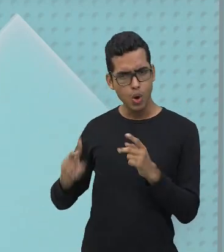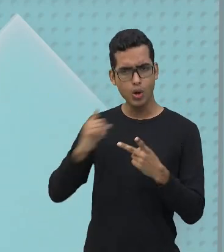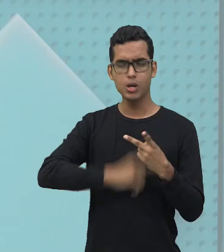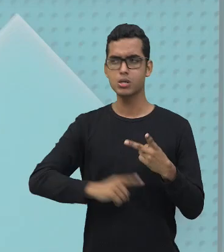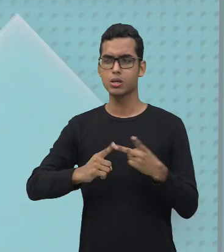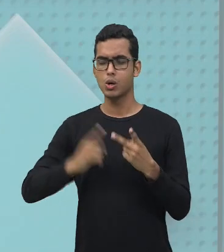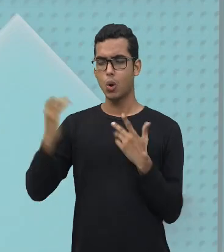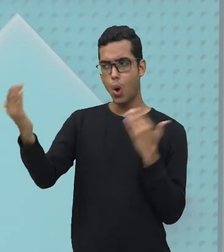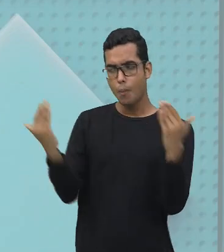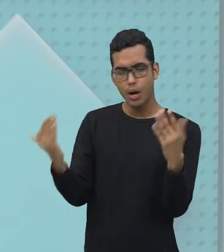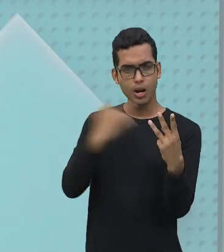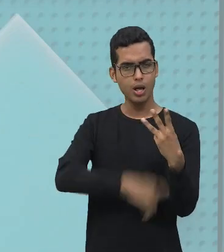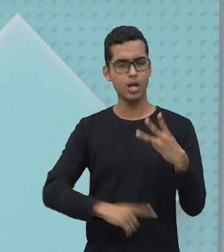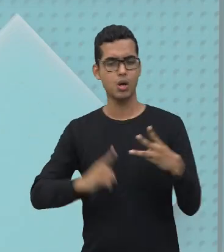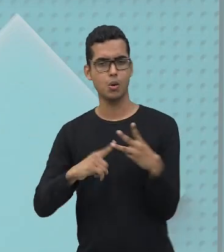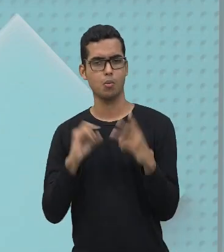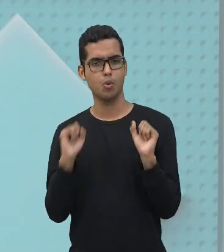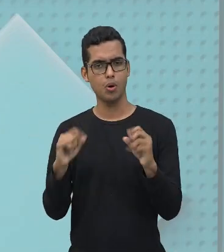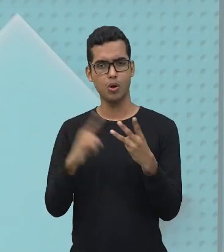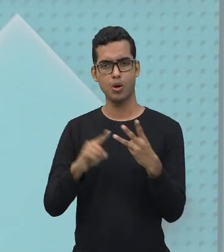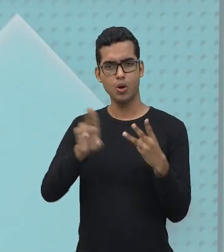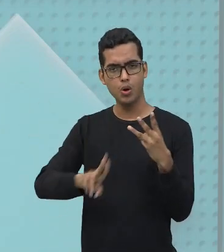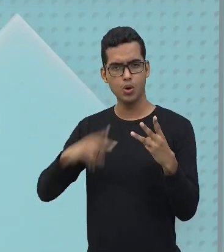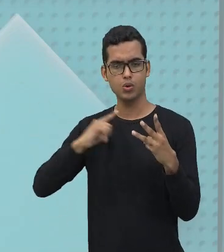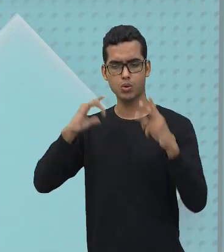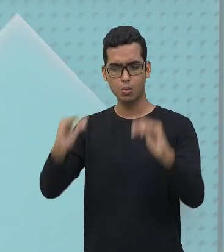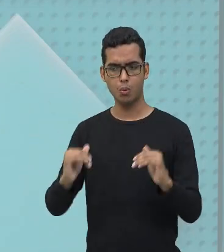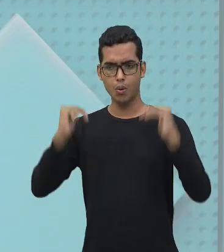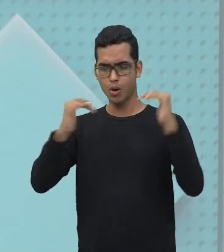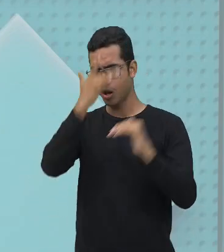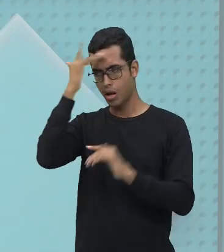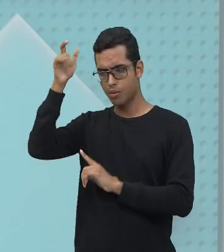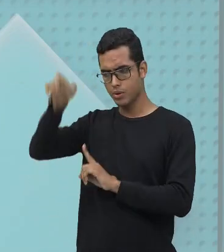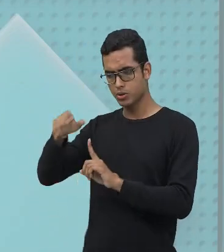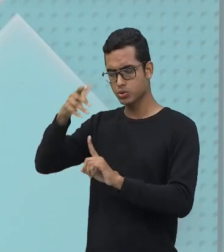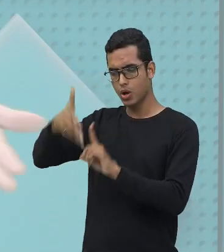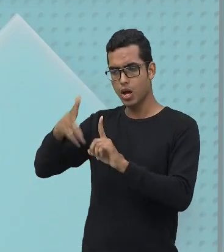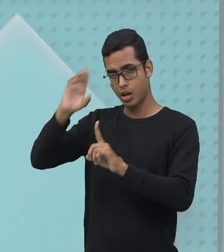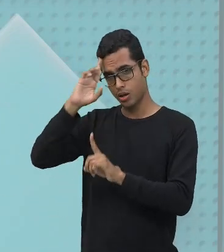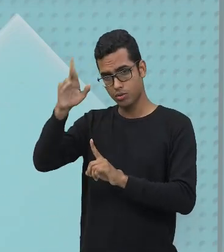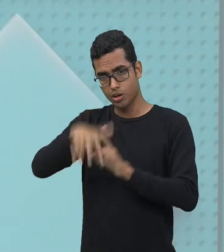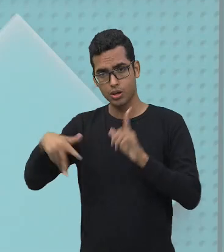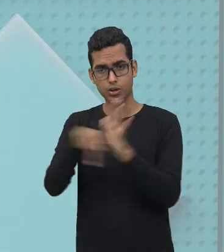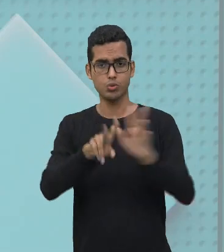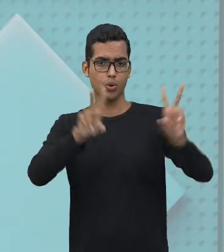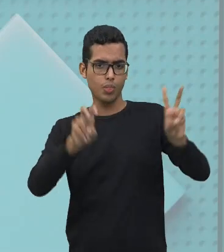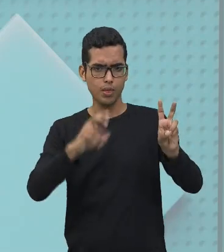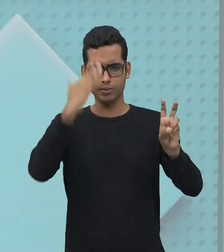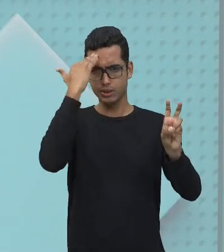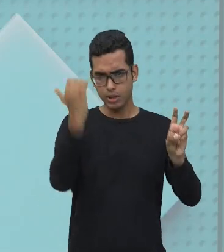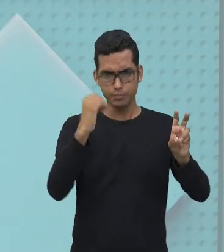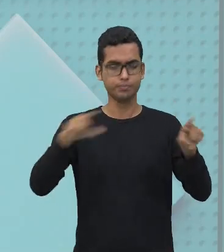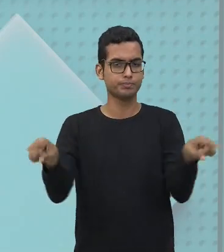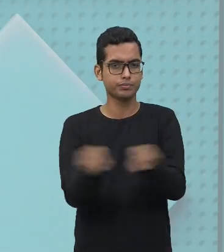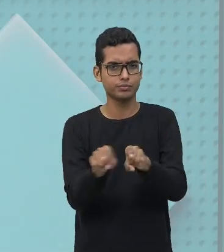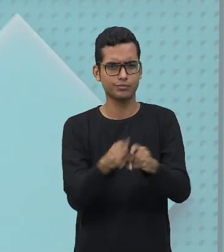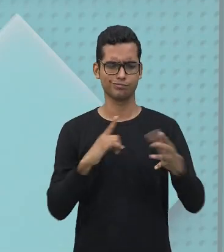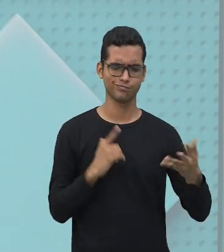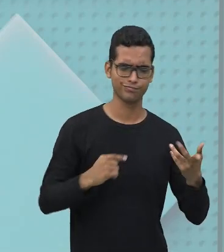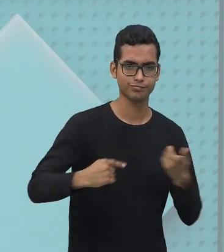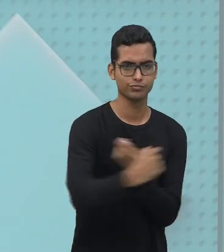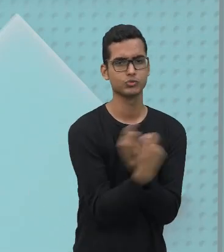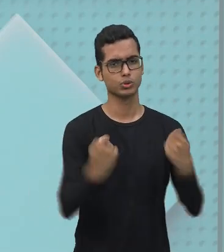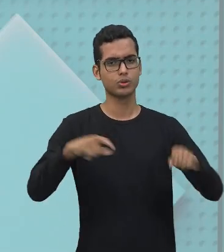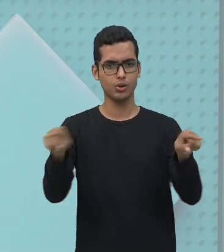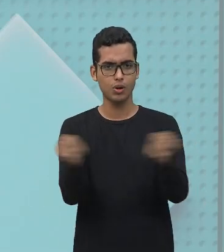de comparação, você pode usar de autoridade, que é a citação de autoridades no assunto, tá? E outros mais que